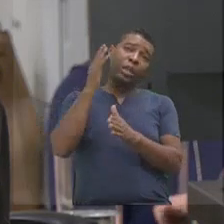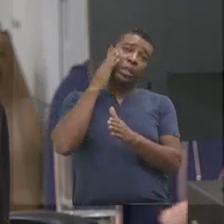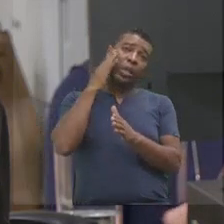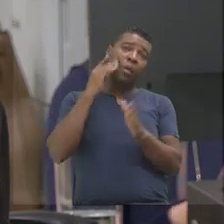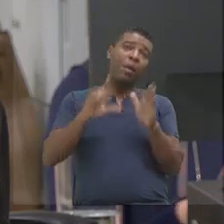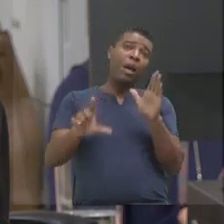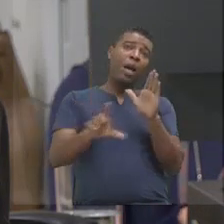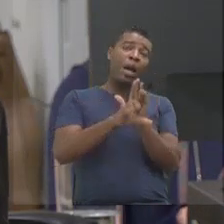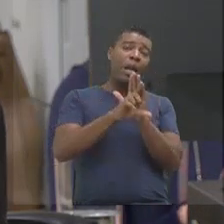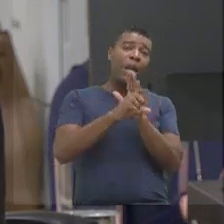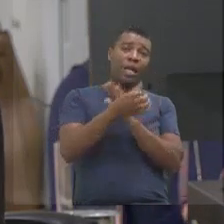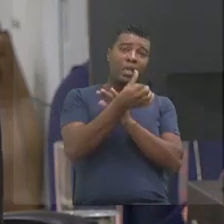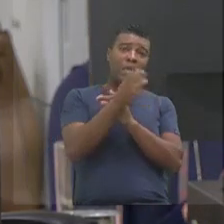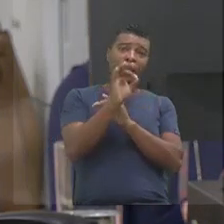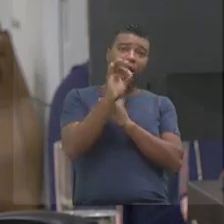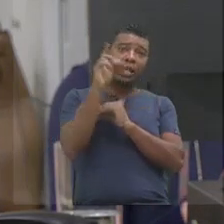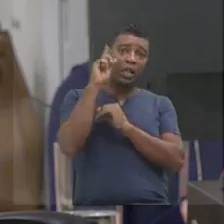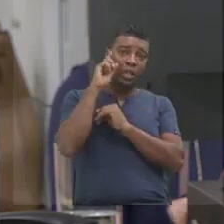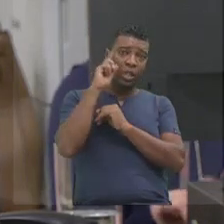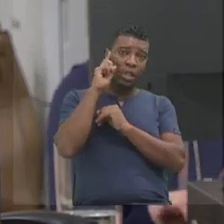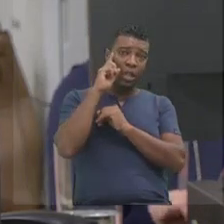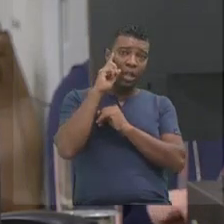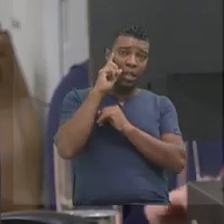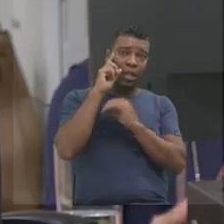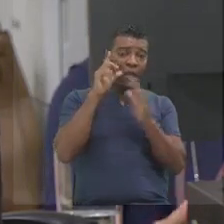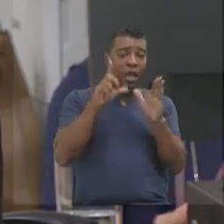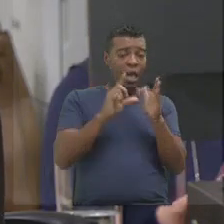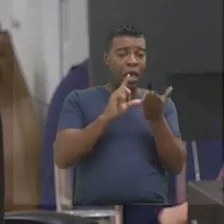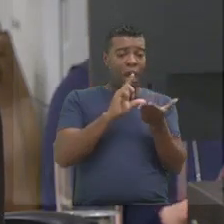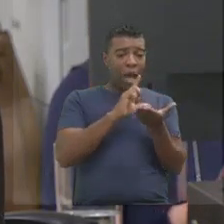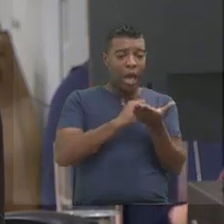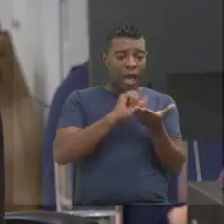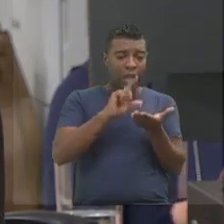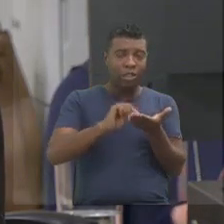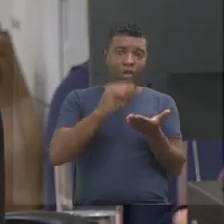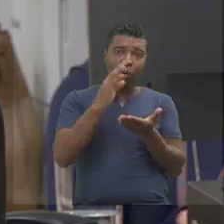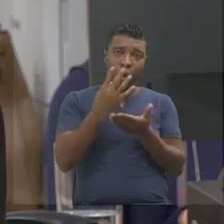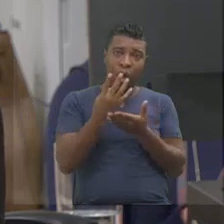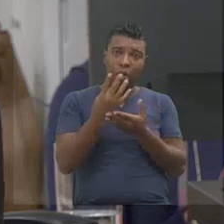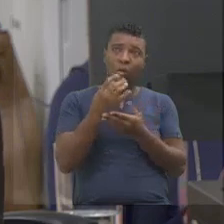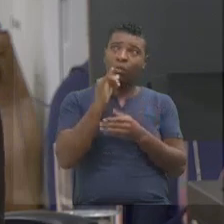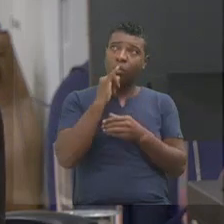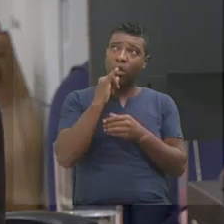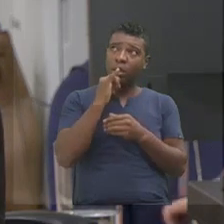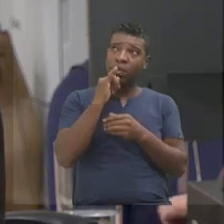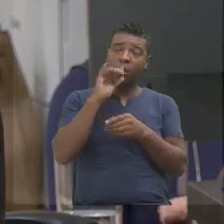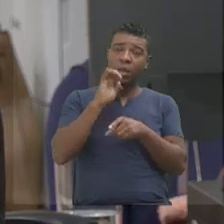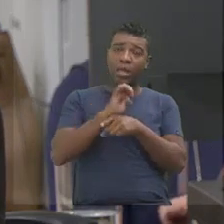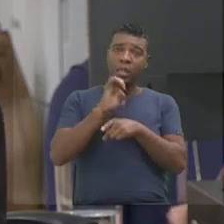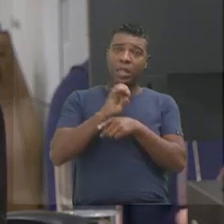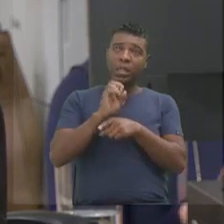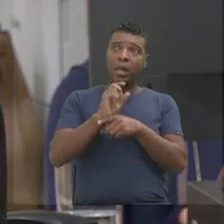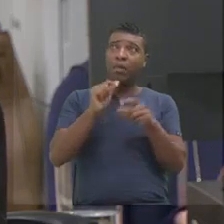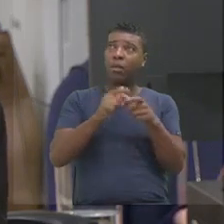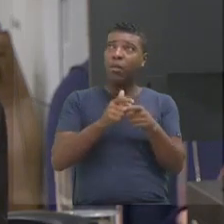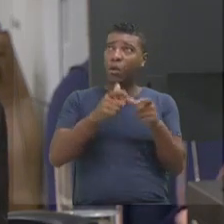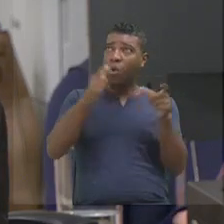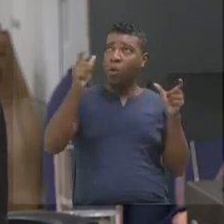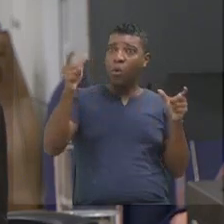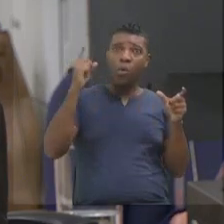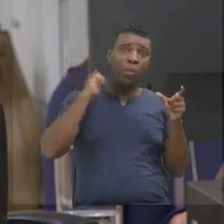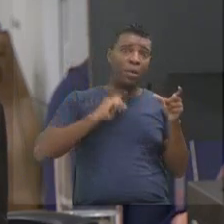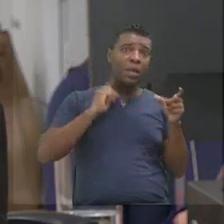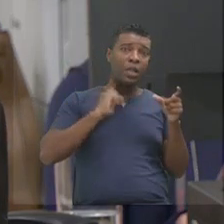dias no artigo 4º fala que estados com grandes extensões territoriais como é o caso de Minas Gerais Nós temos muitos vazios de atendimento